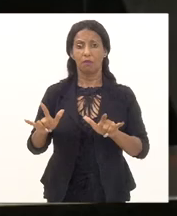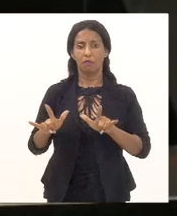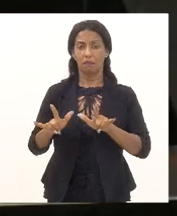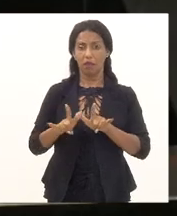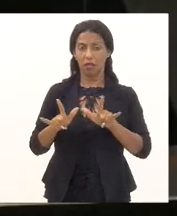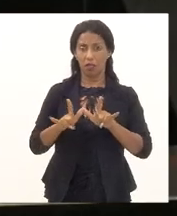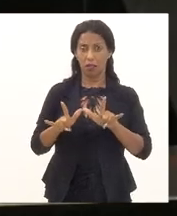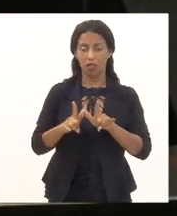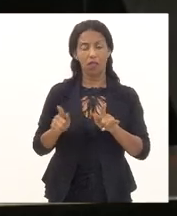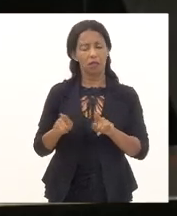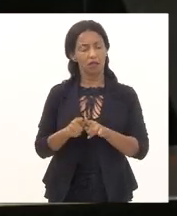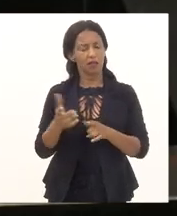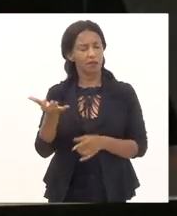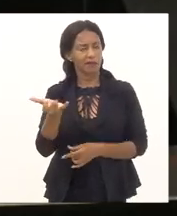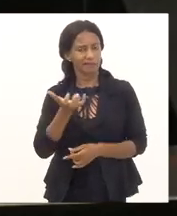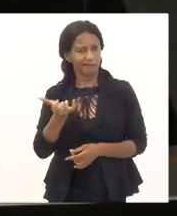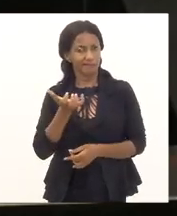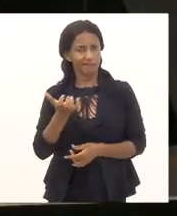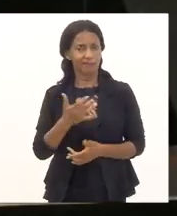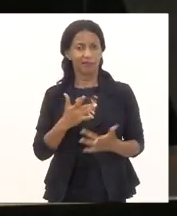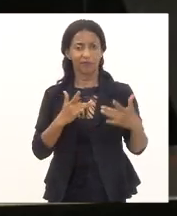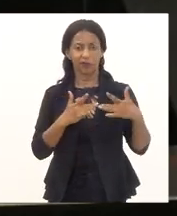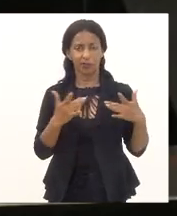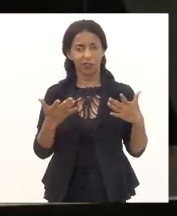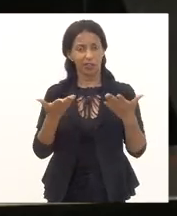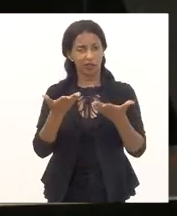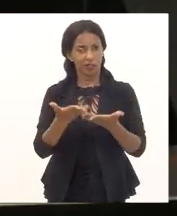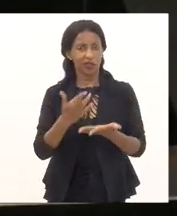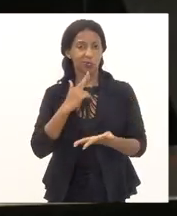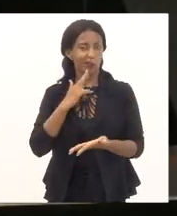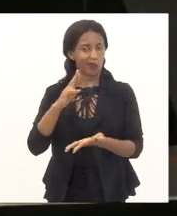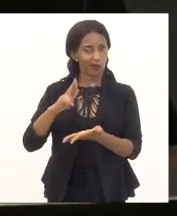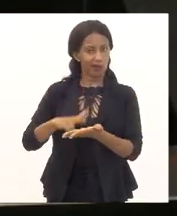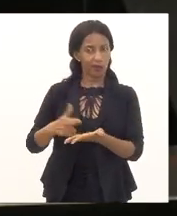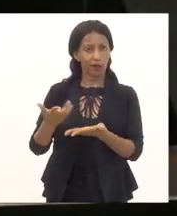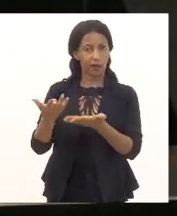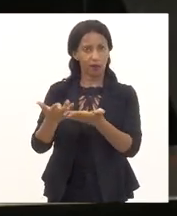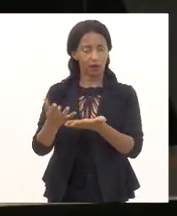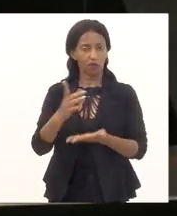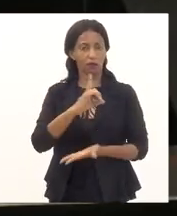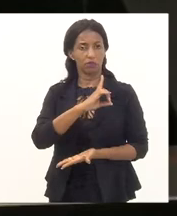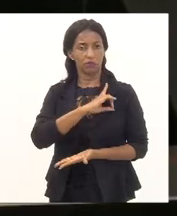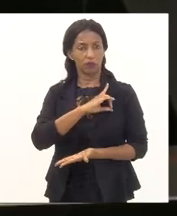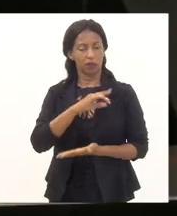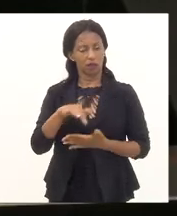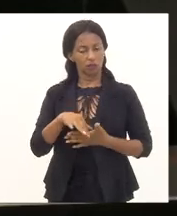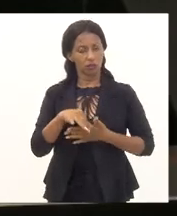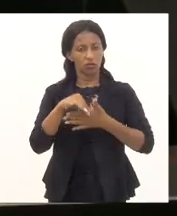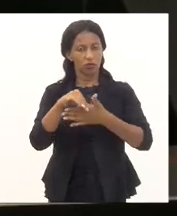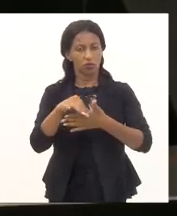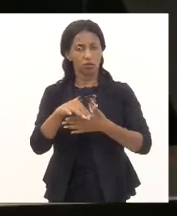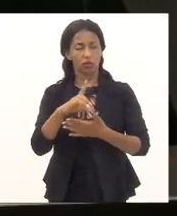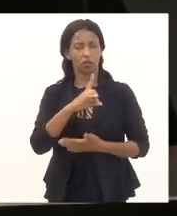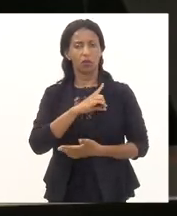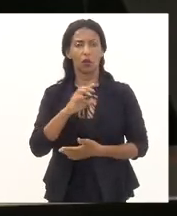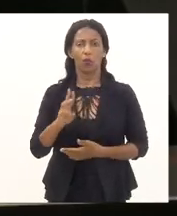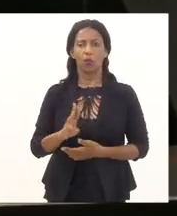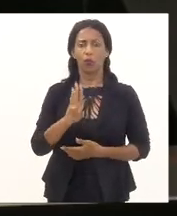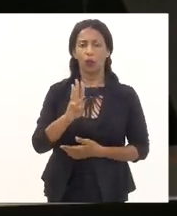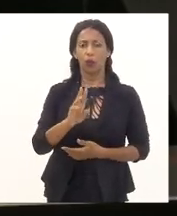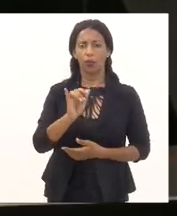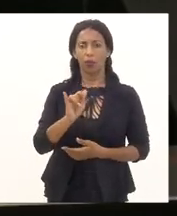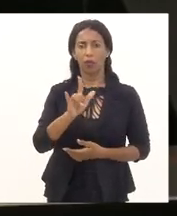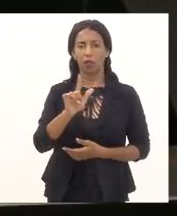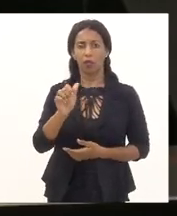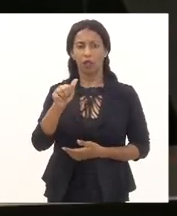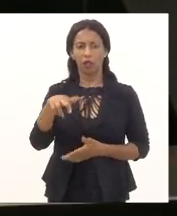e quero também, né, fazer um gesto aqui de reconhecimento ao delegado titular, delegado William Medeiros, que